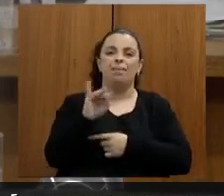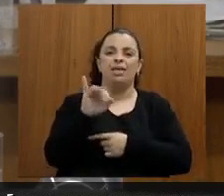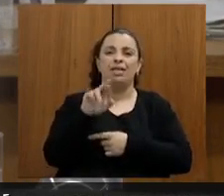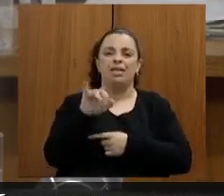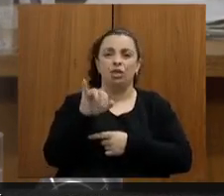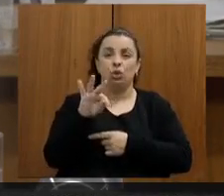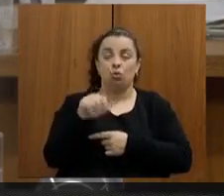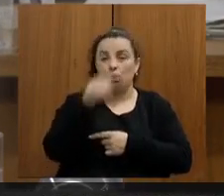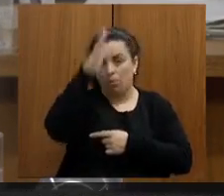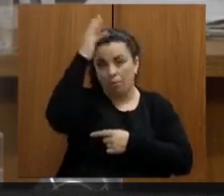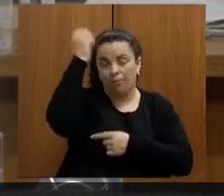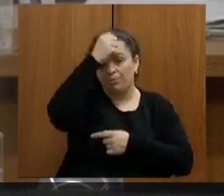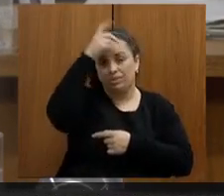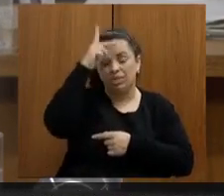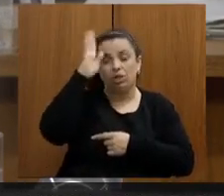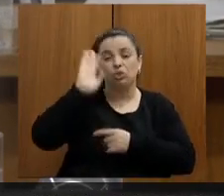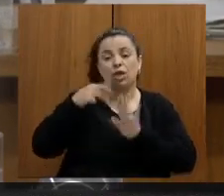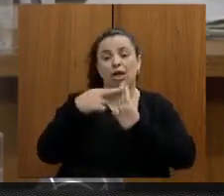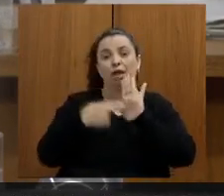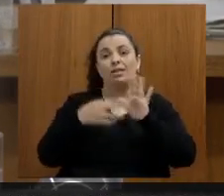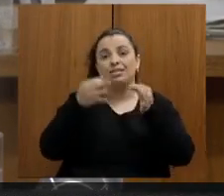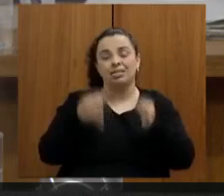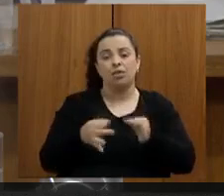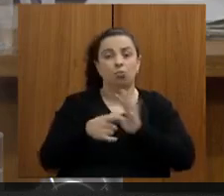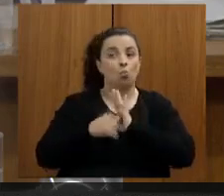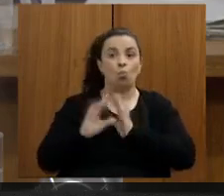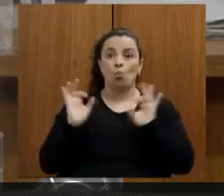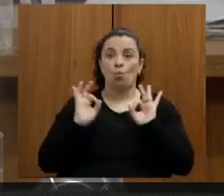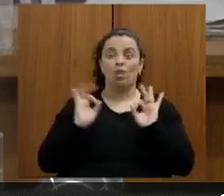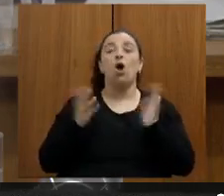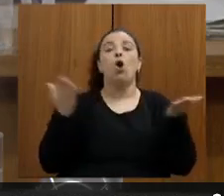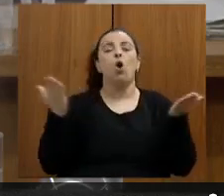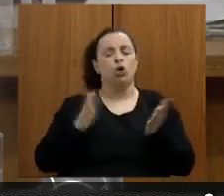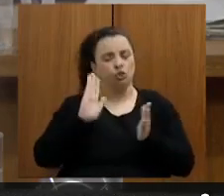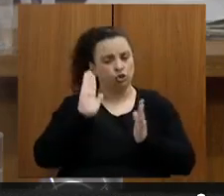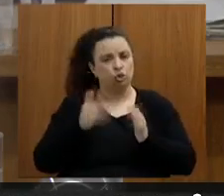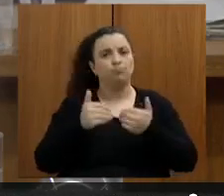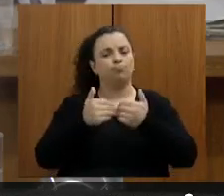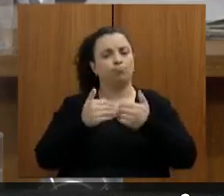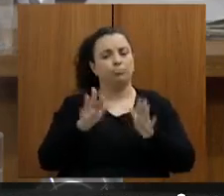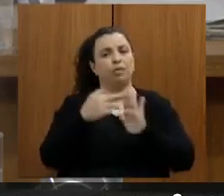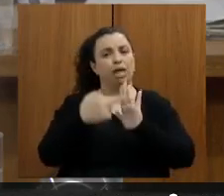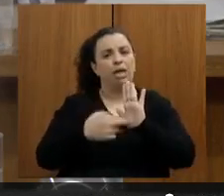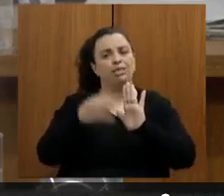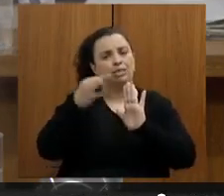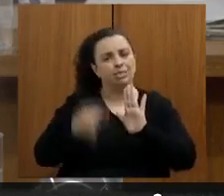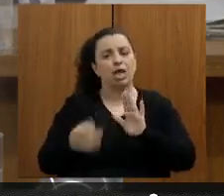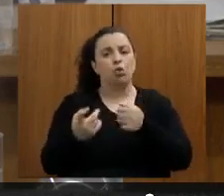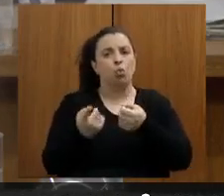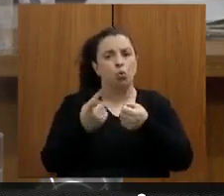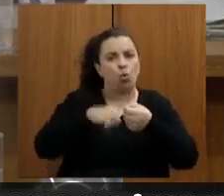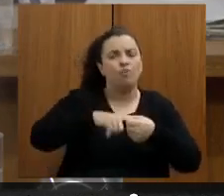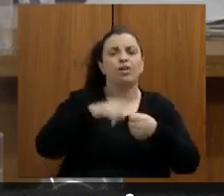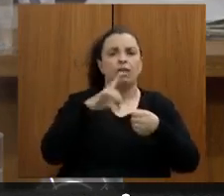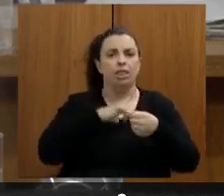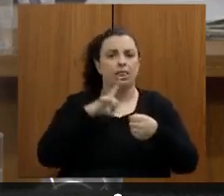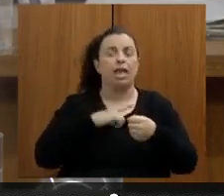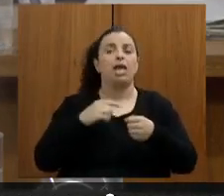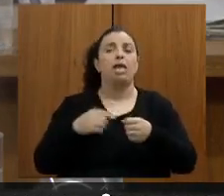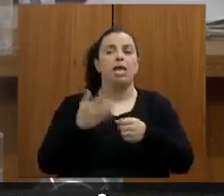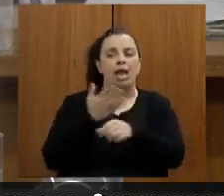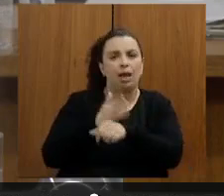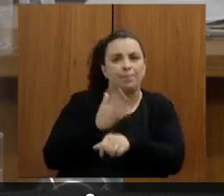antes eles não estavam regularizadas hoje estão os dados existe um convênio existe um treinamento